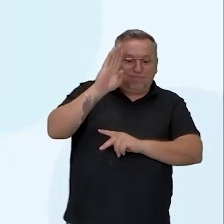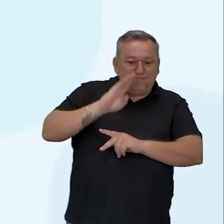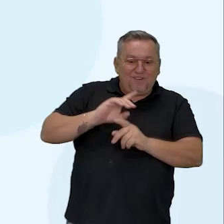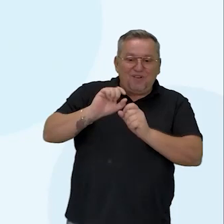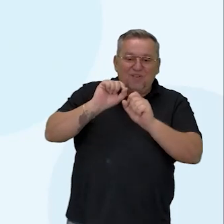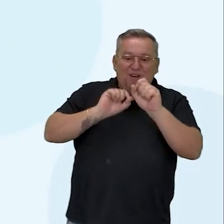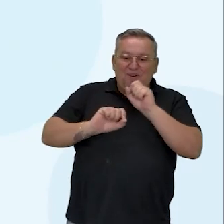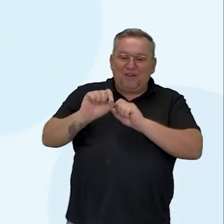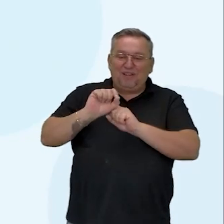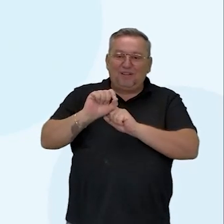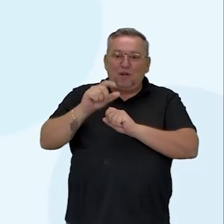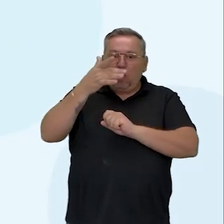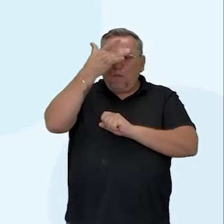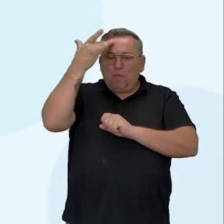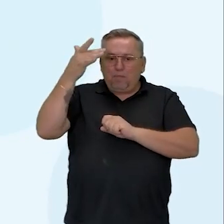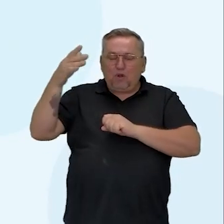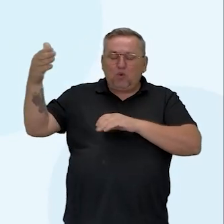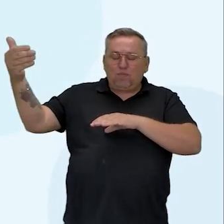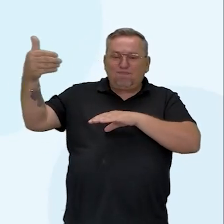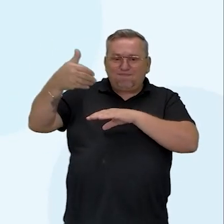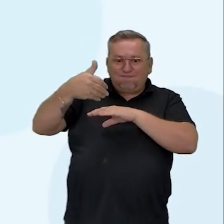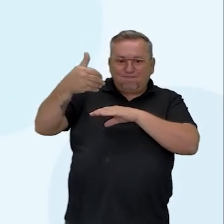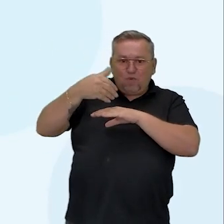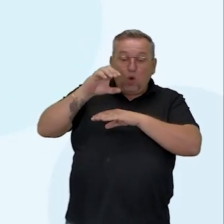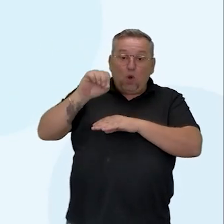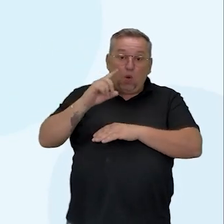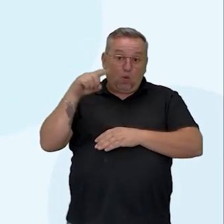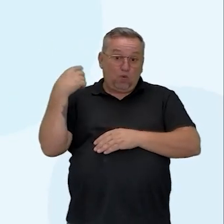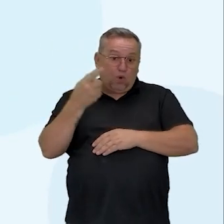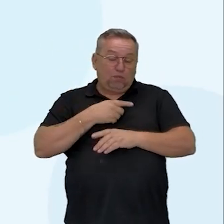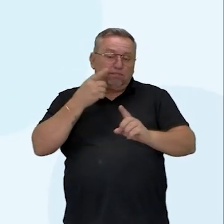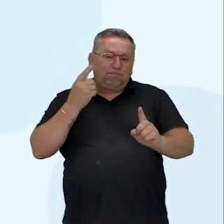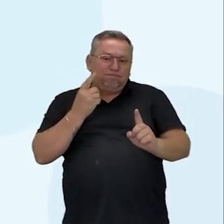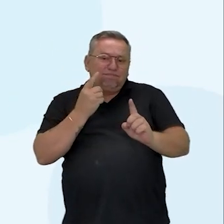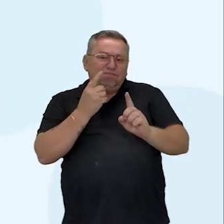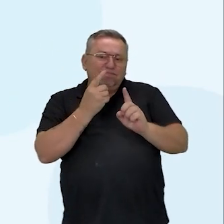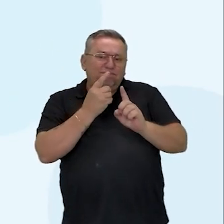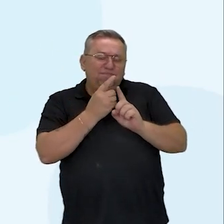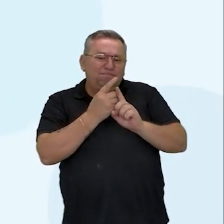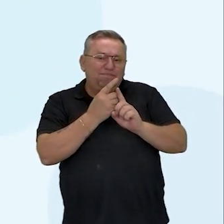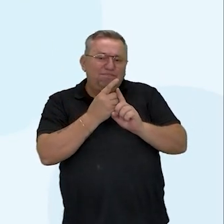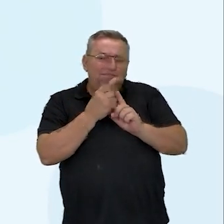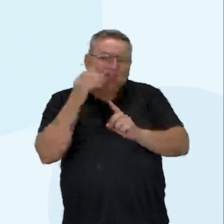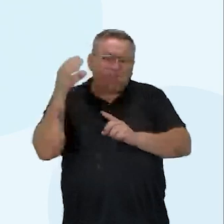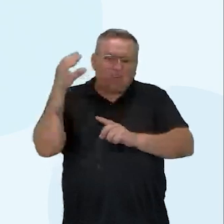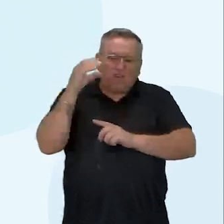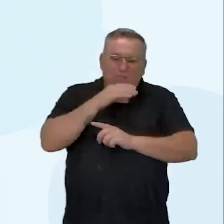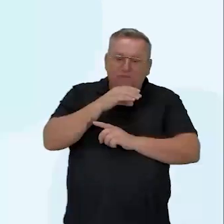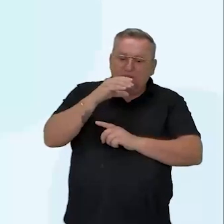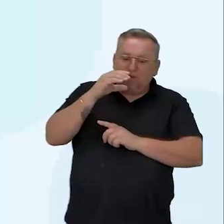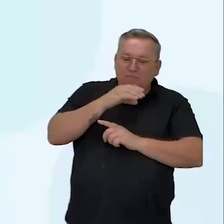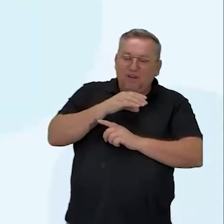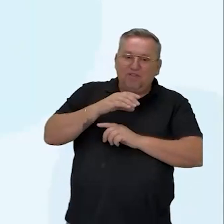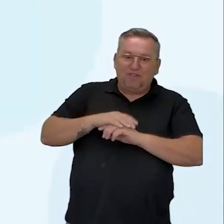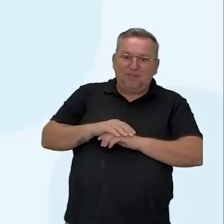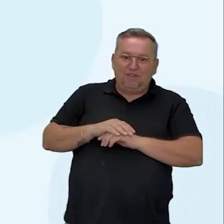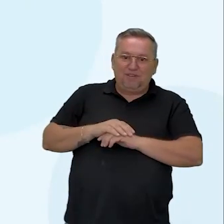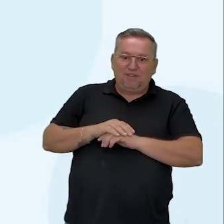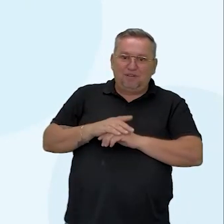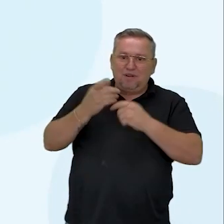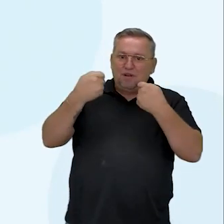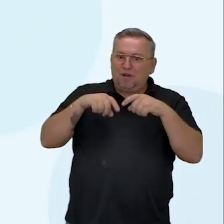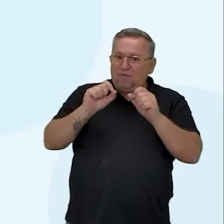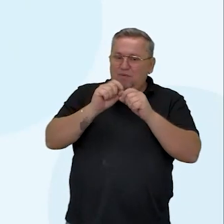fazem com que estrangeiros ou nós mesmos nos identifiquemos rapidamente. Produça, não precisa